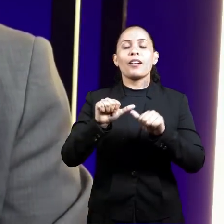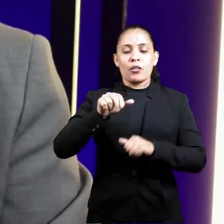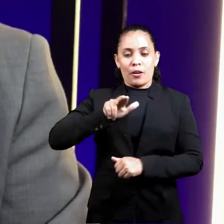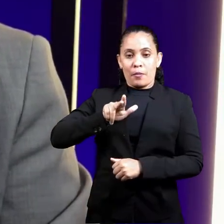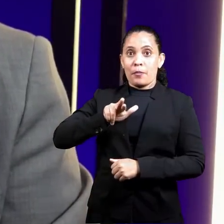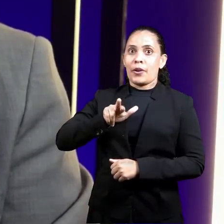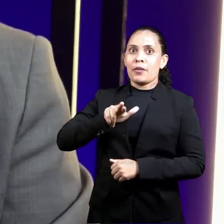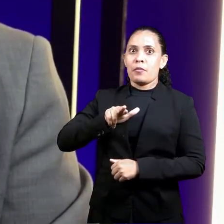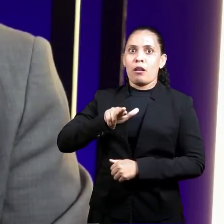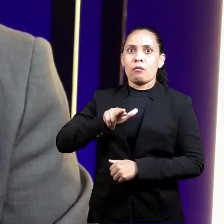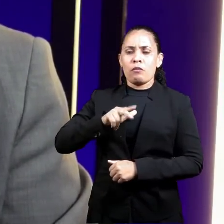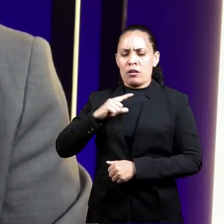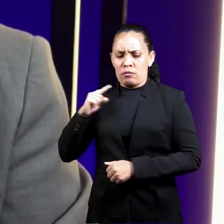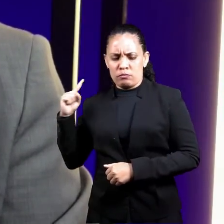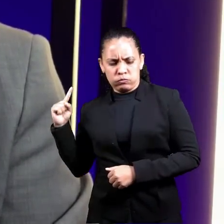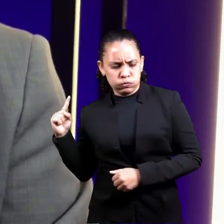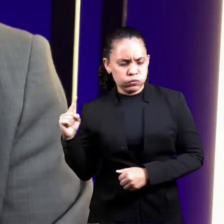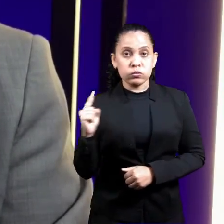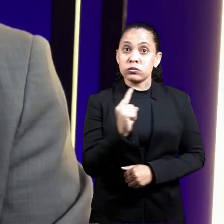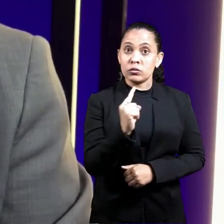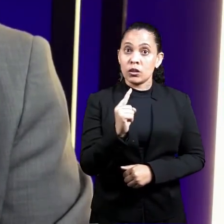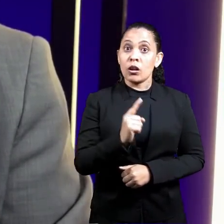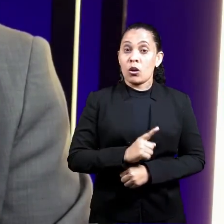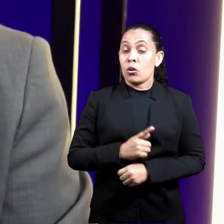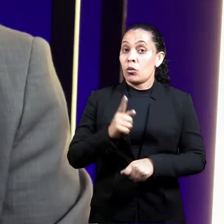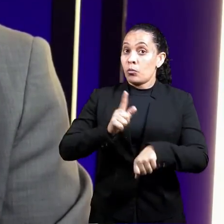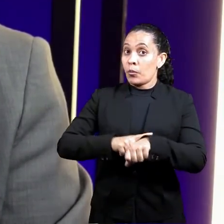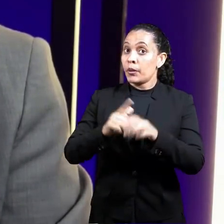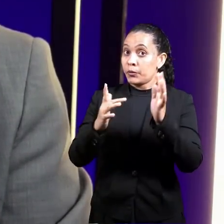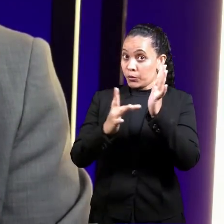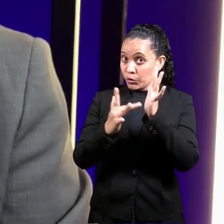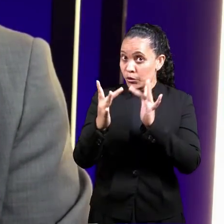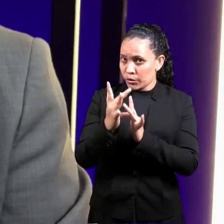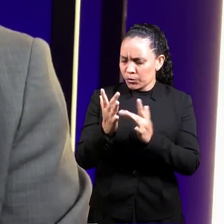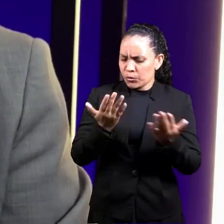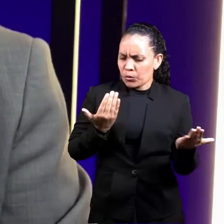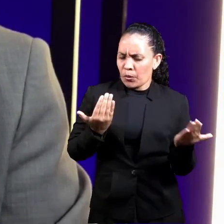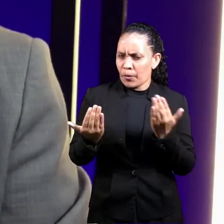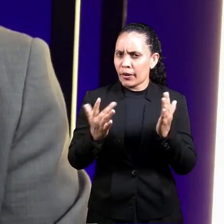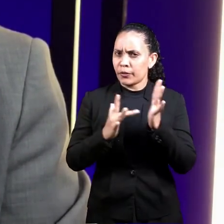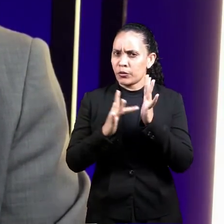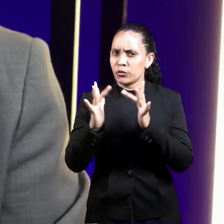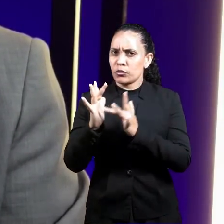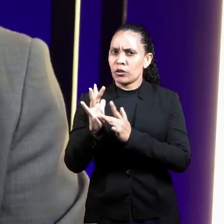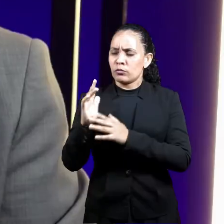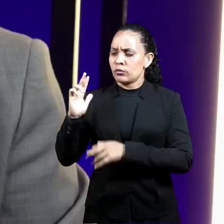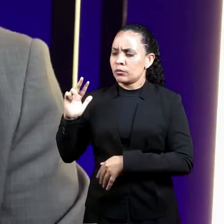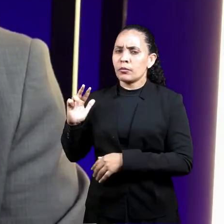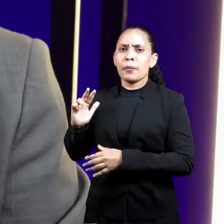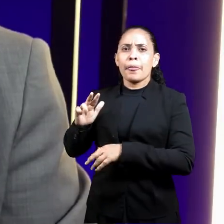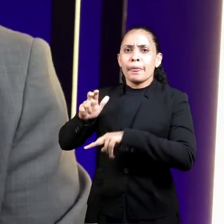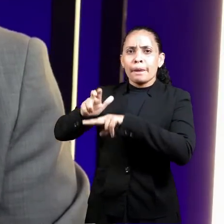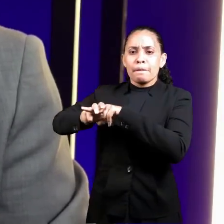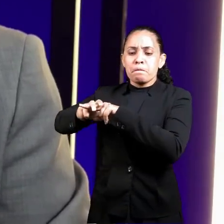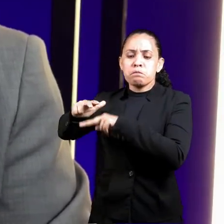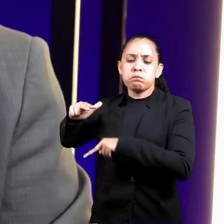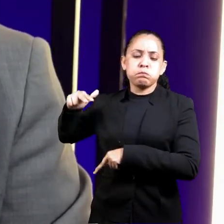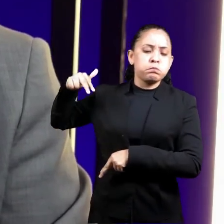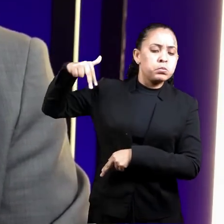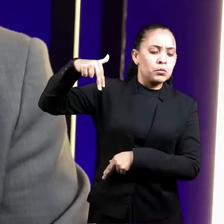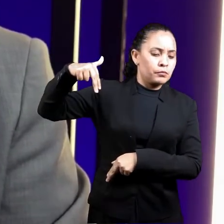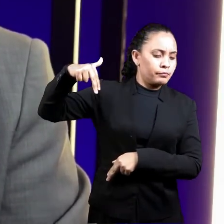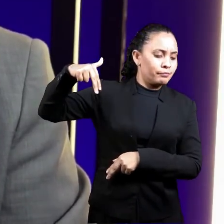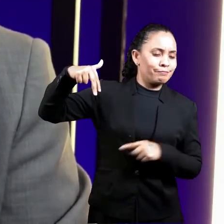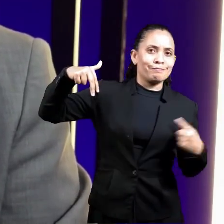aplicar profeticamente, porque quando o Senhor Jesus, né, ele se levanta para resgatar o homem, nós mudamos o